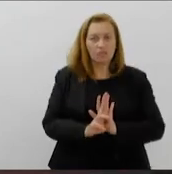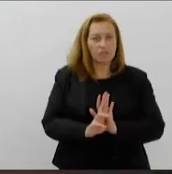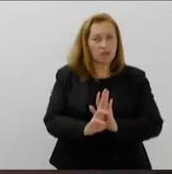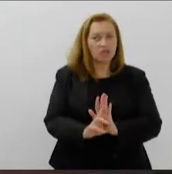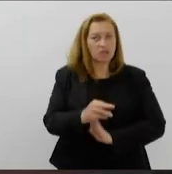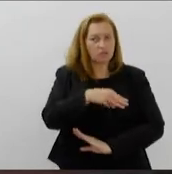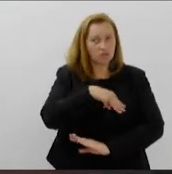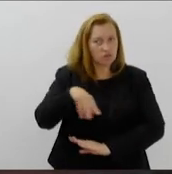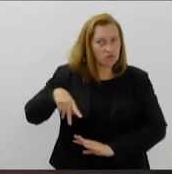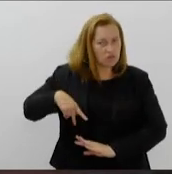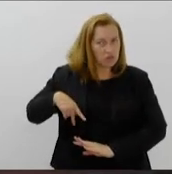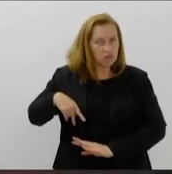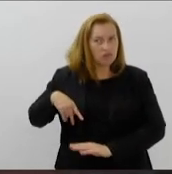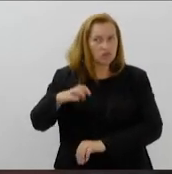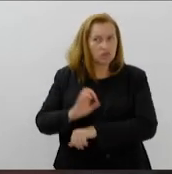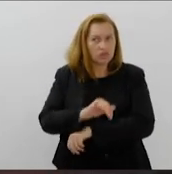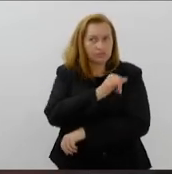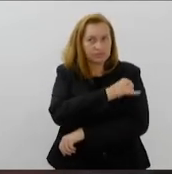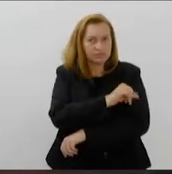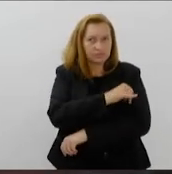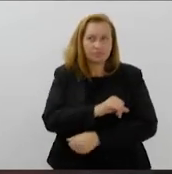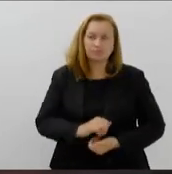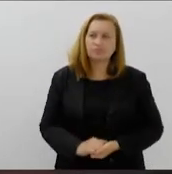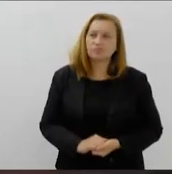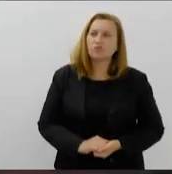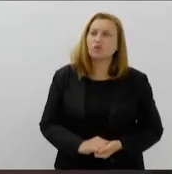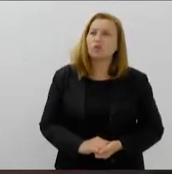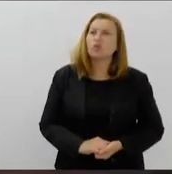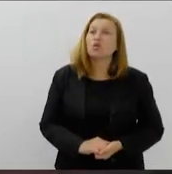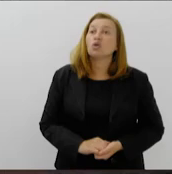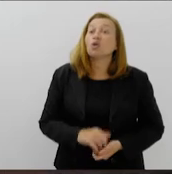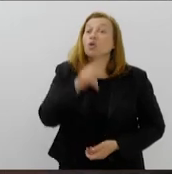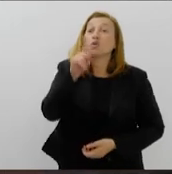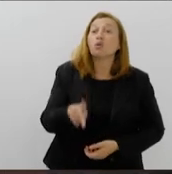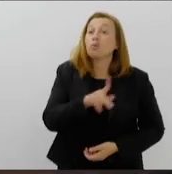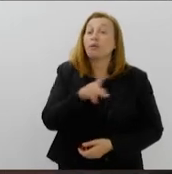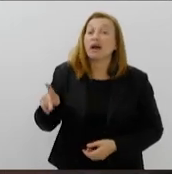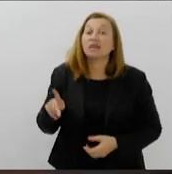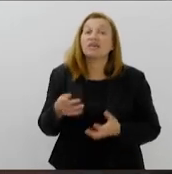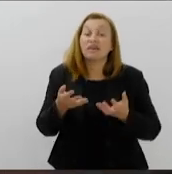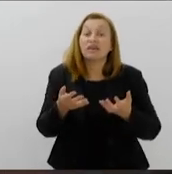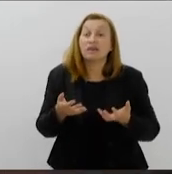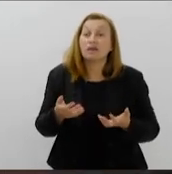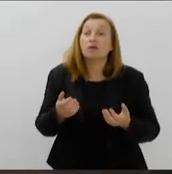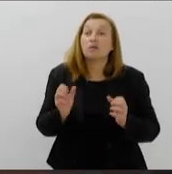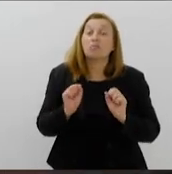do Ministério Público do Estado do Rio de Janeiro, o que é que o padre tem que falar?